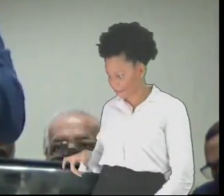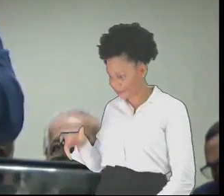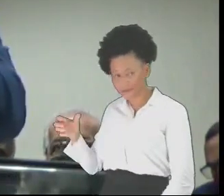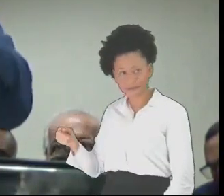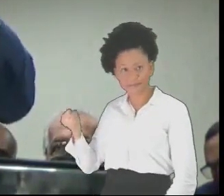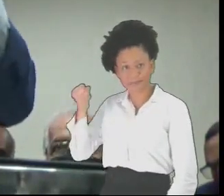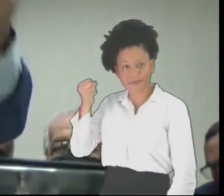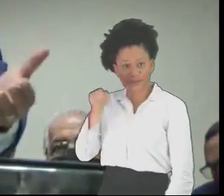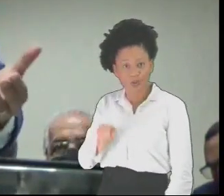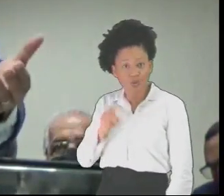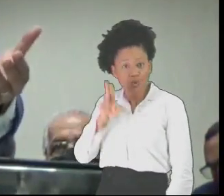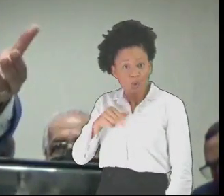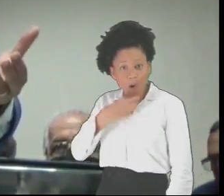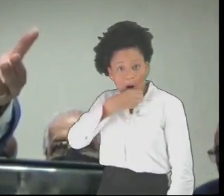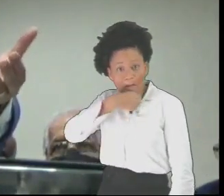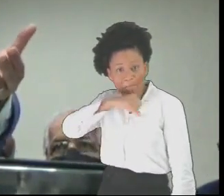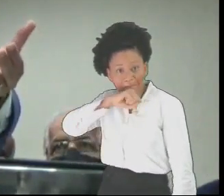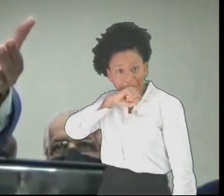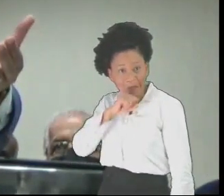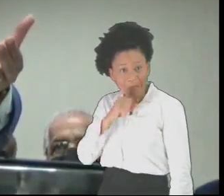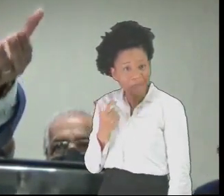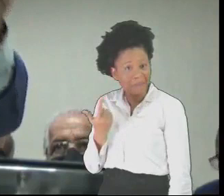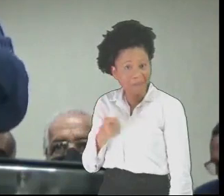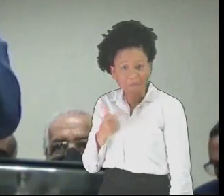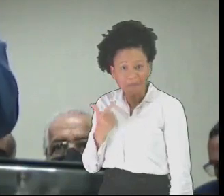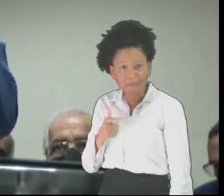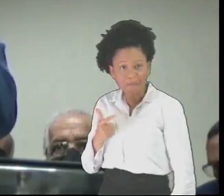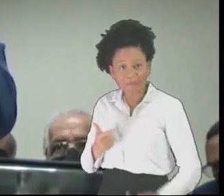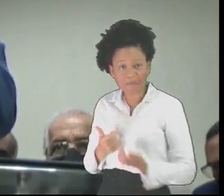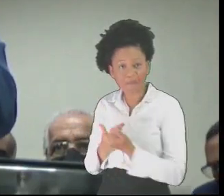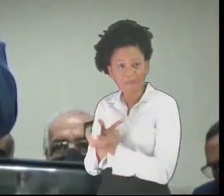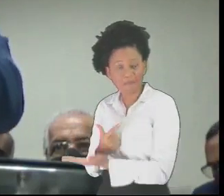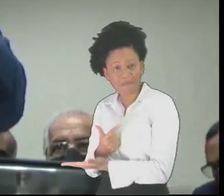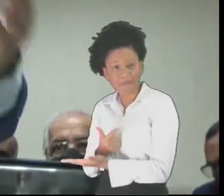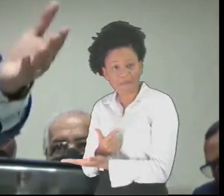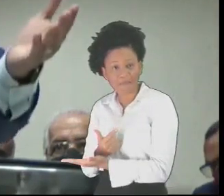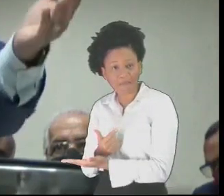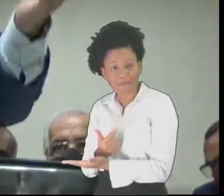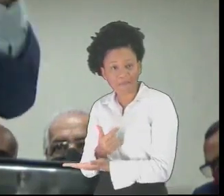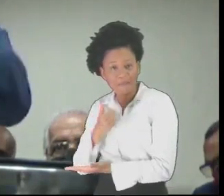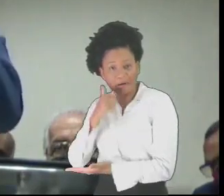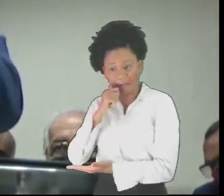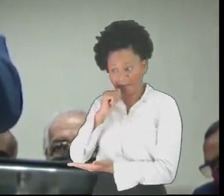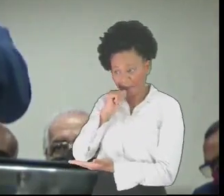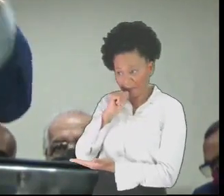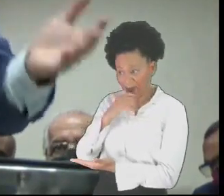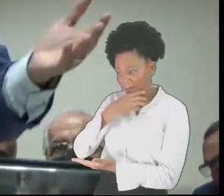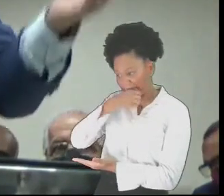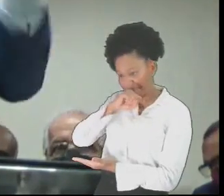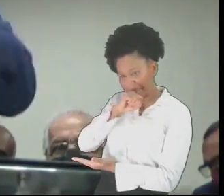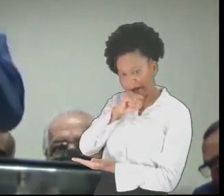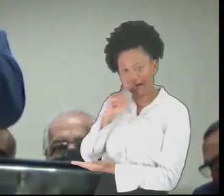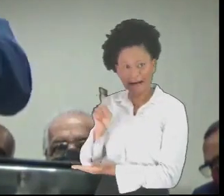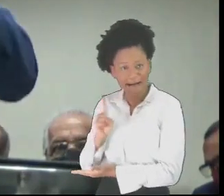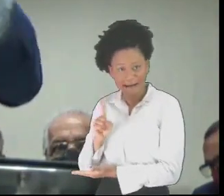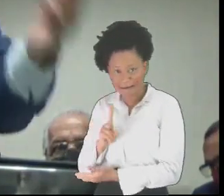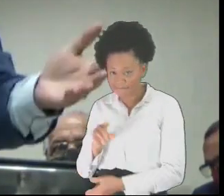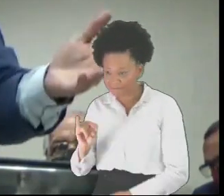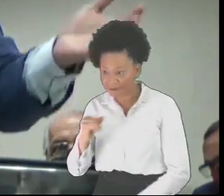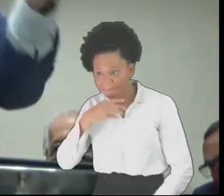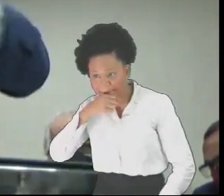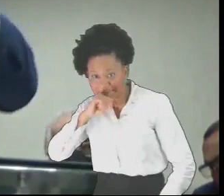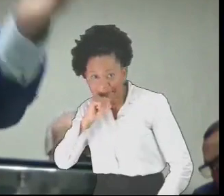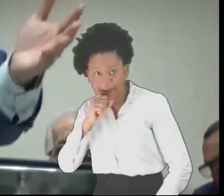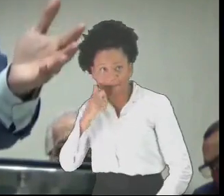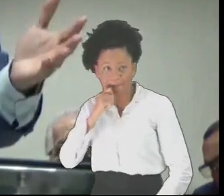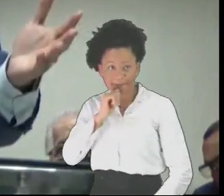foi pai, nem vai ser pai nunca, que era, e nem é pai, nem vai ser pai, nem é pai, nem vai ser pai, nem vai ser mãe,